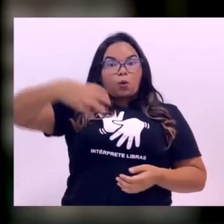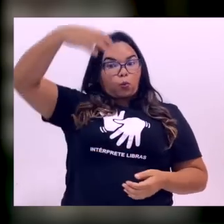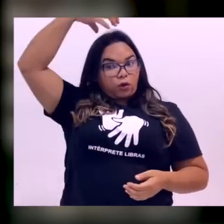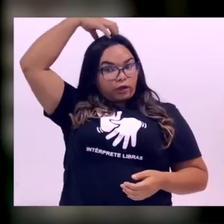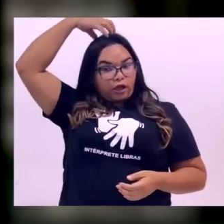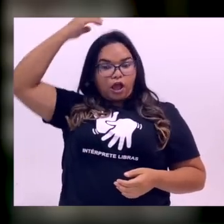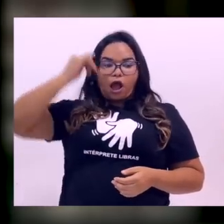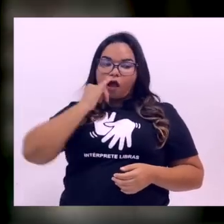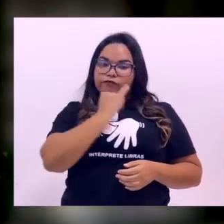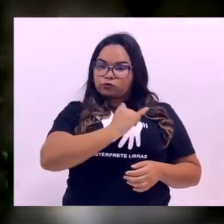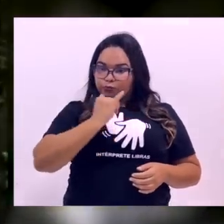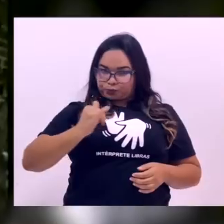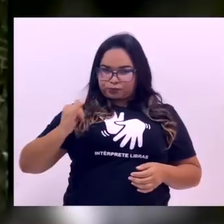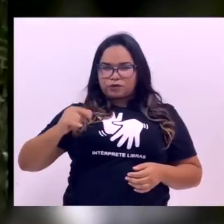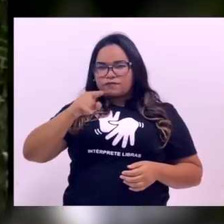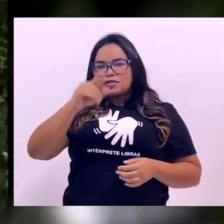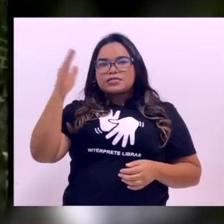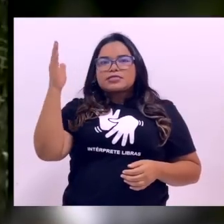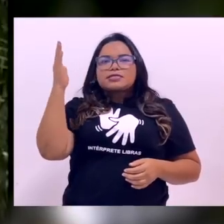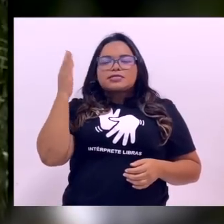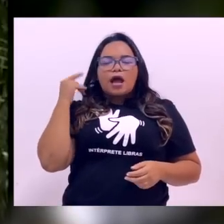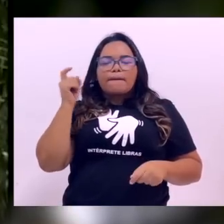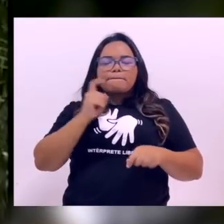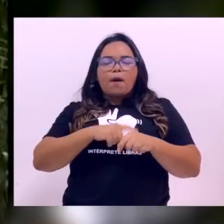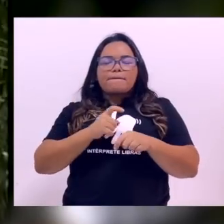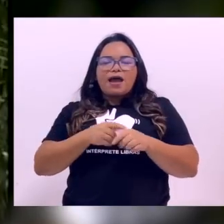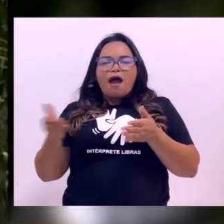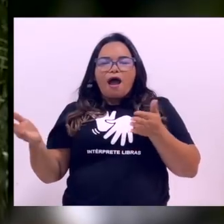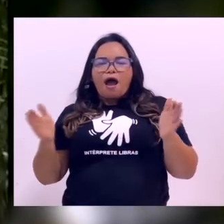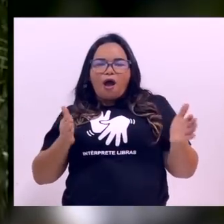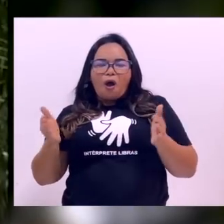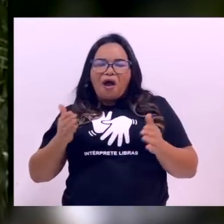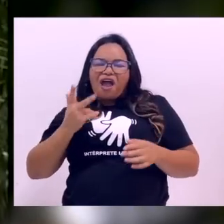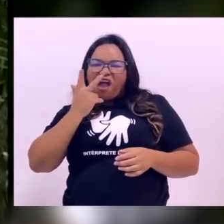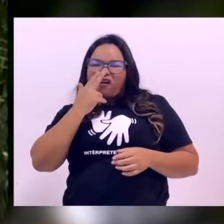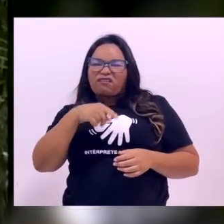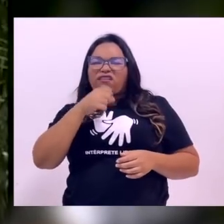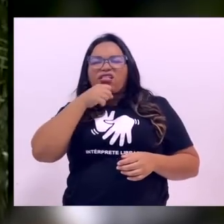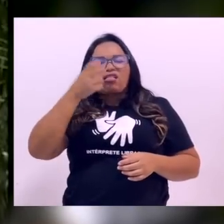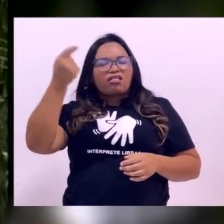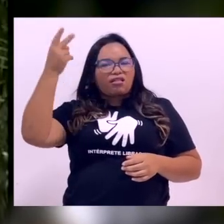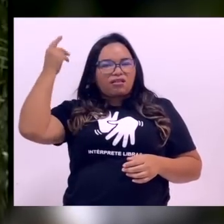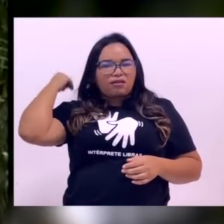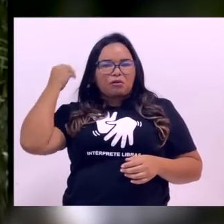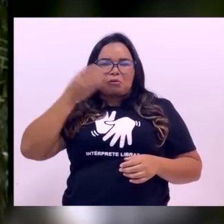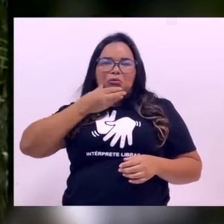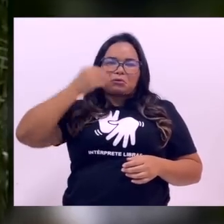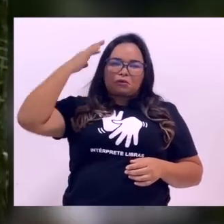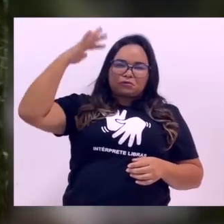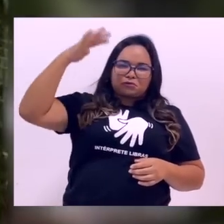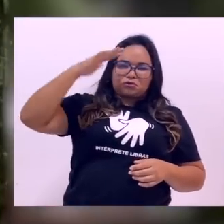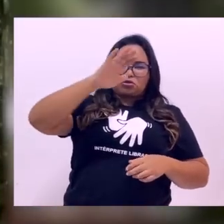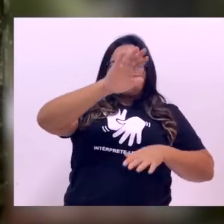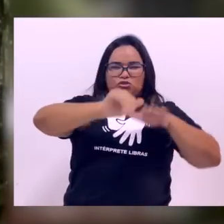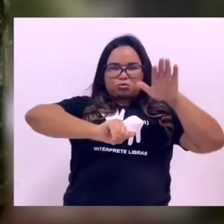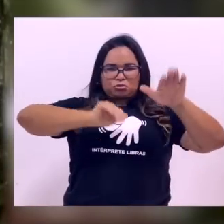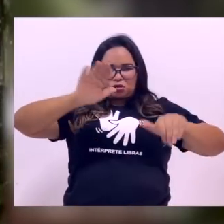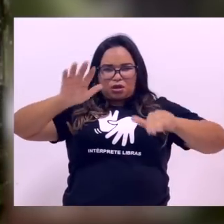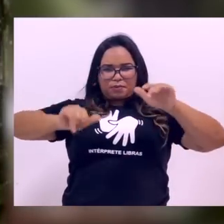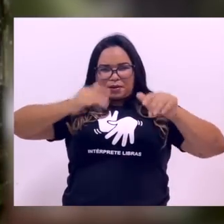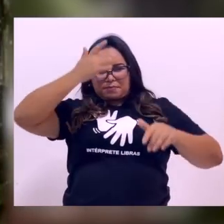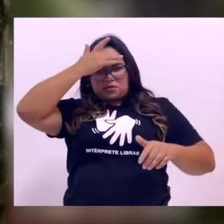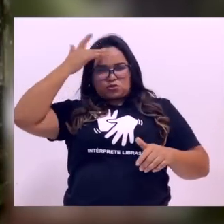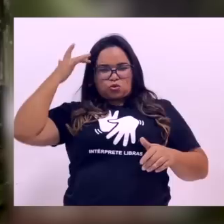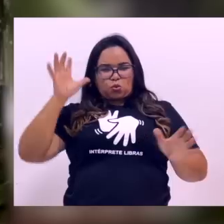o rei lhes disse, e vocês sabem que, nos tempos modernos, nós consideramos isso primitivo. Um homem teve um sonho e